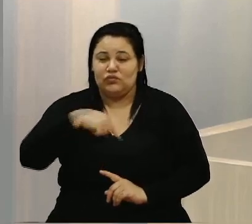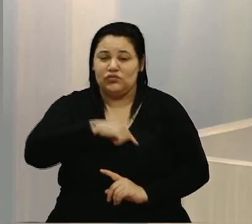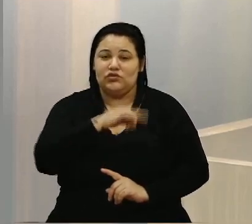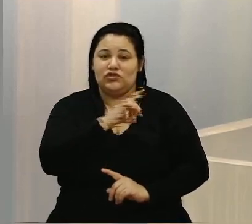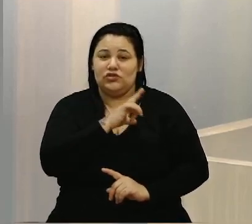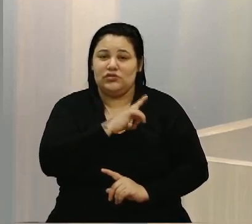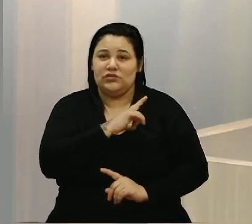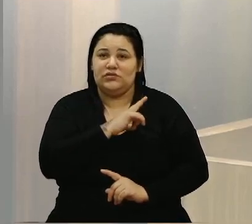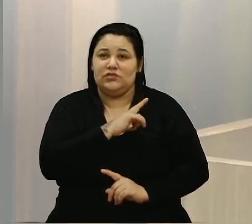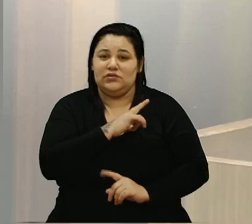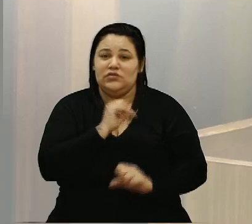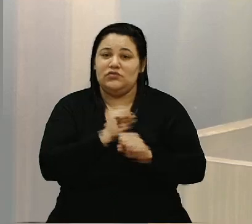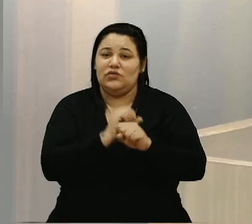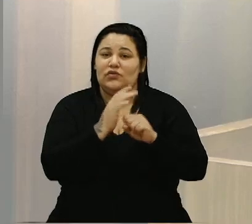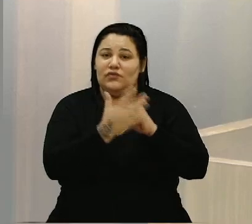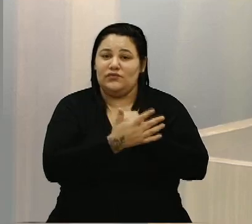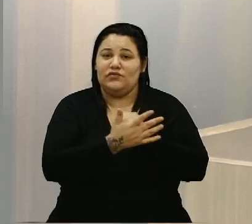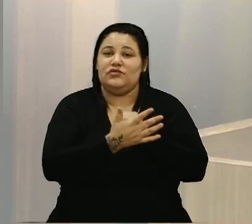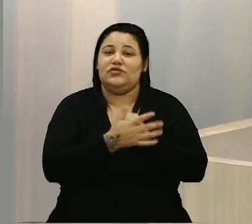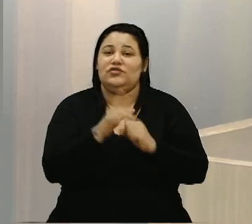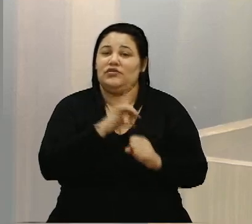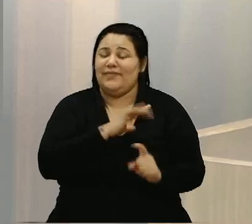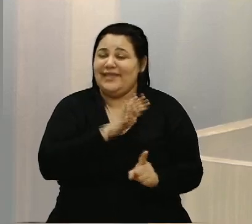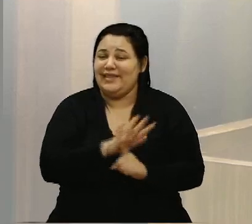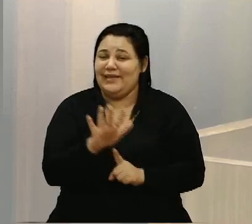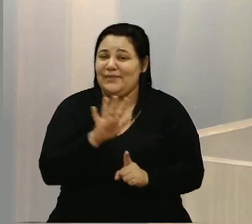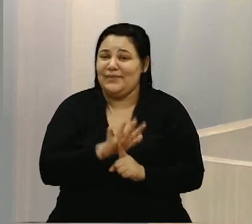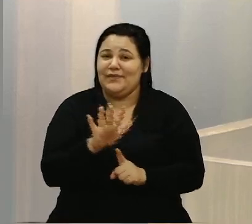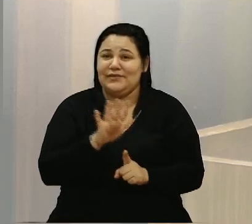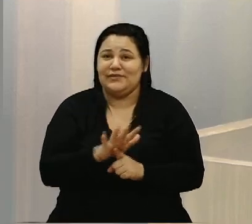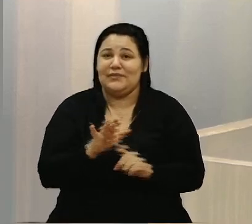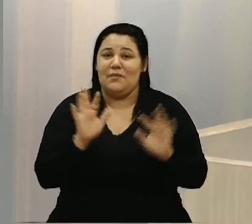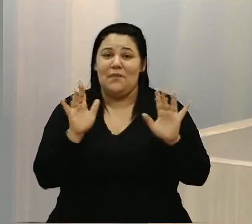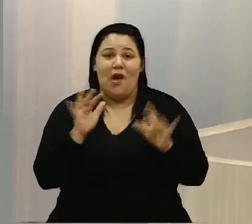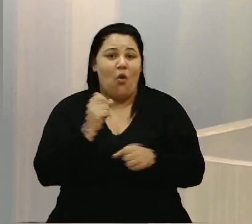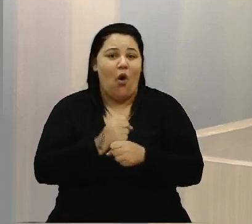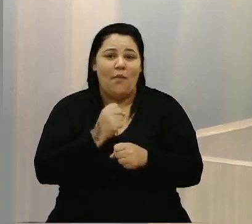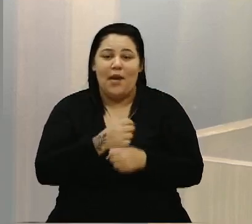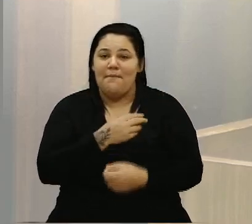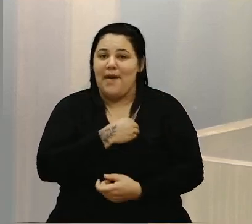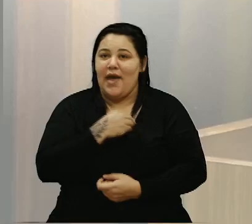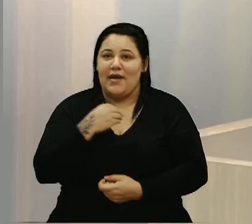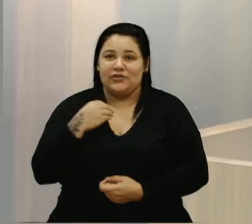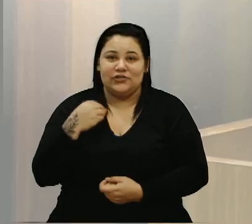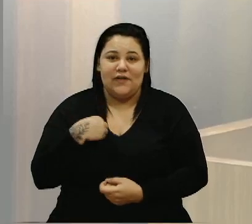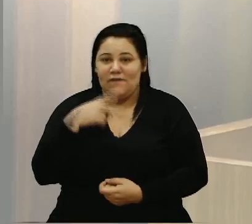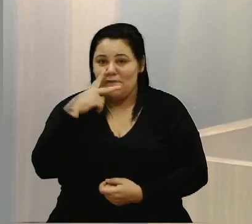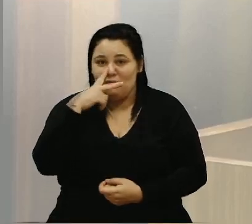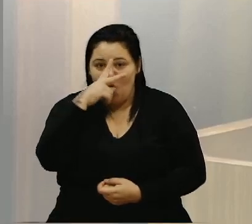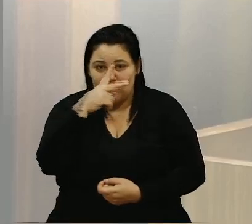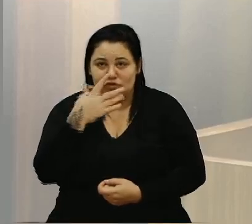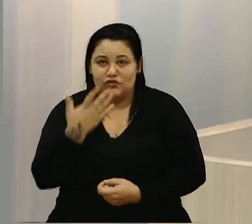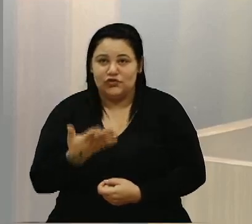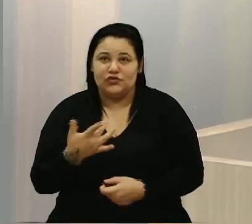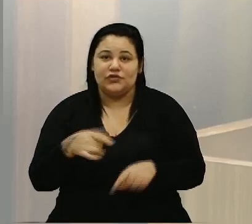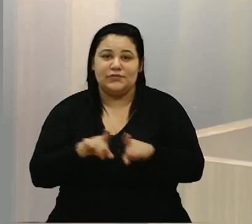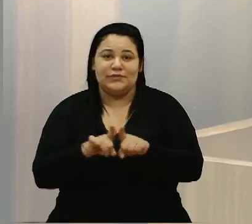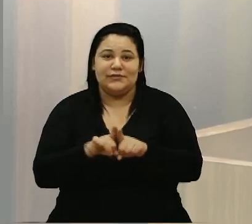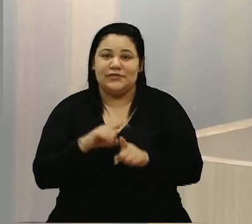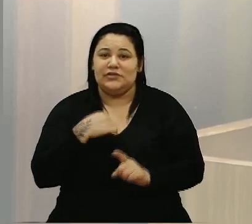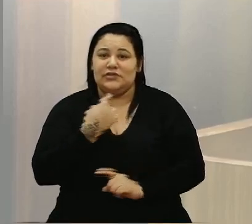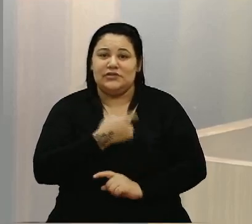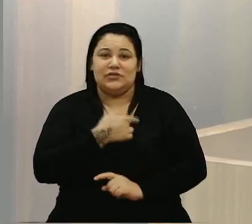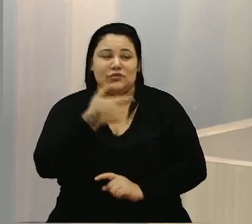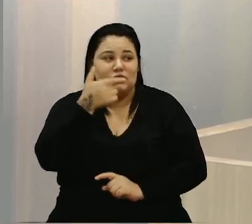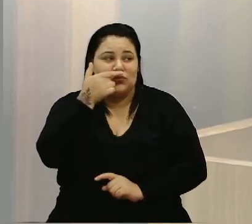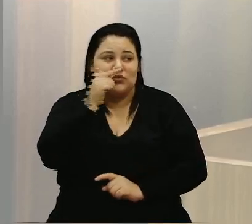aquela grande onda do Covid, uma demanda por mão de obra médica extremamente grande e nós não